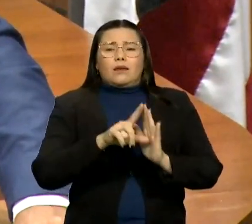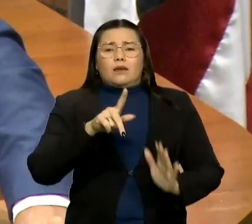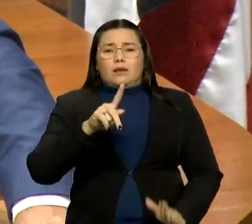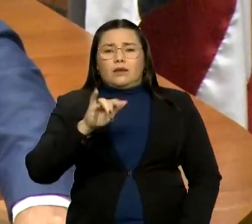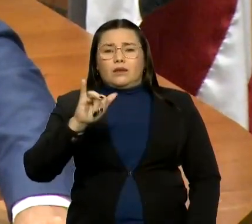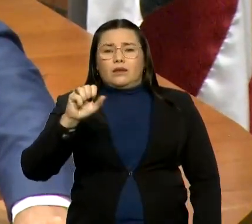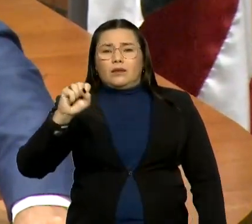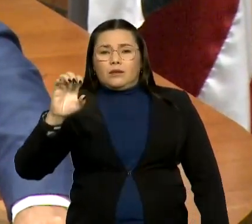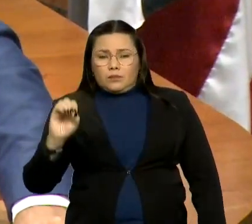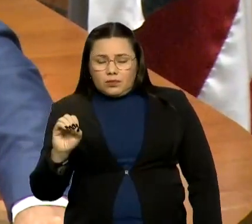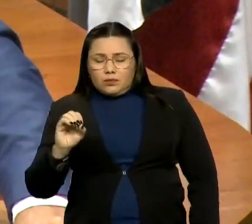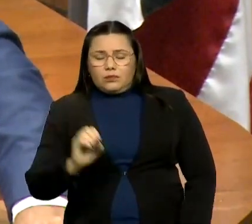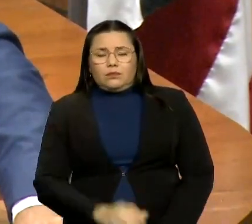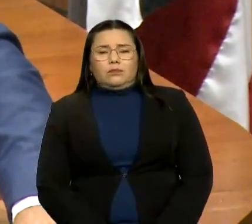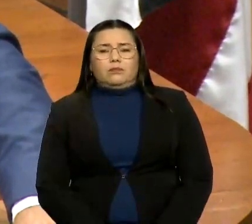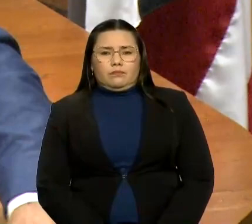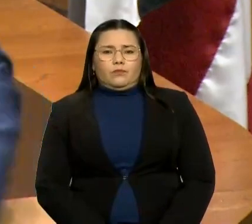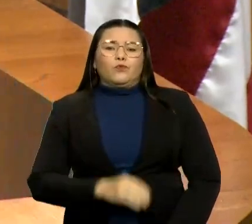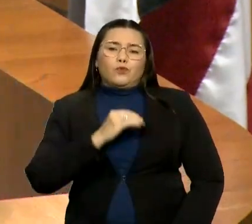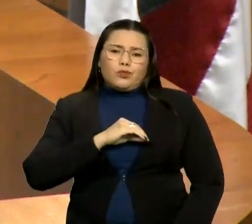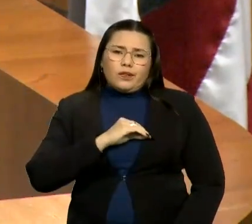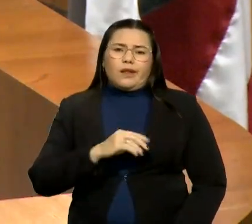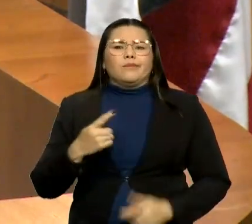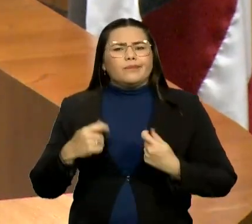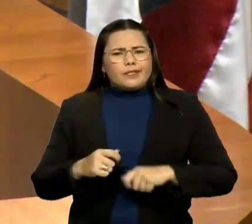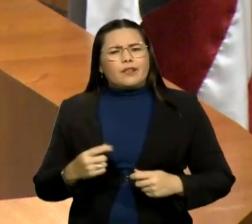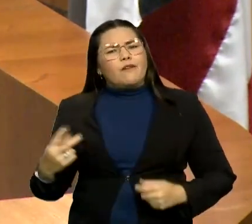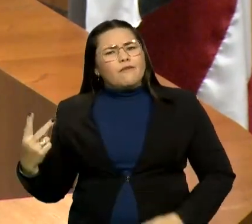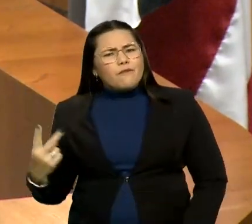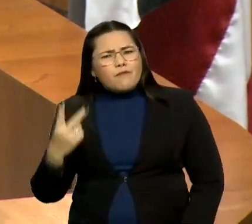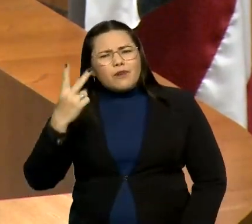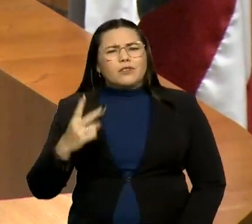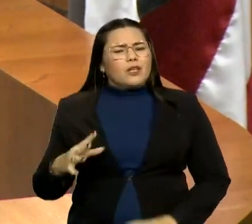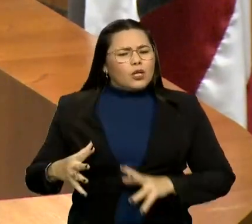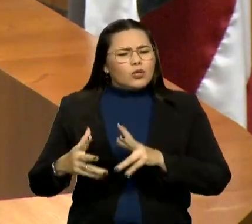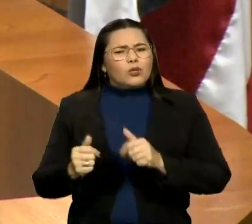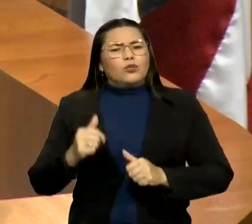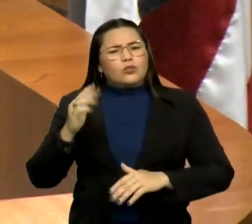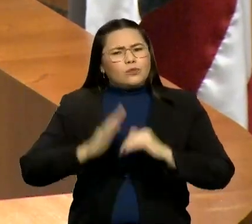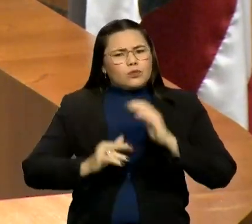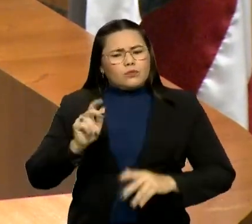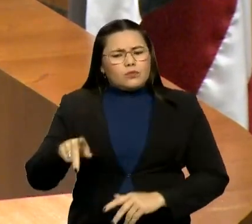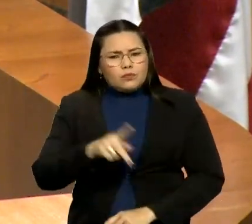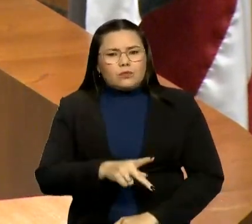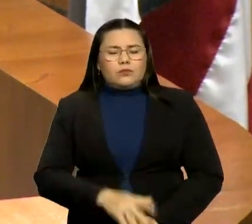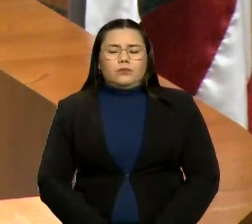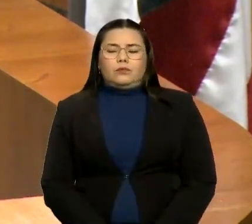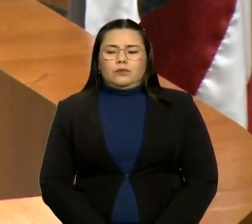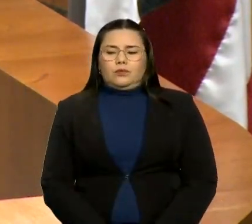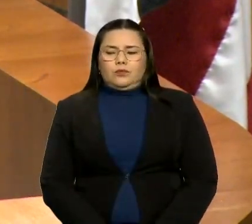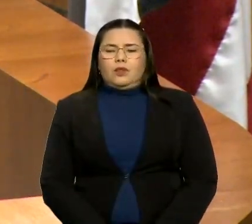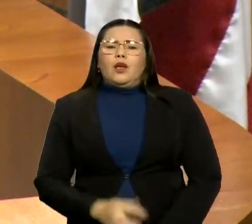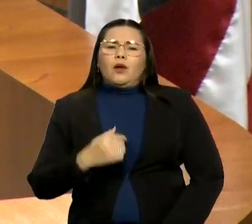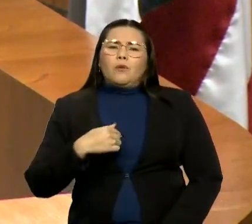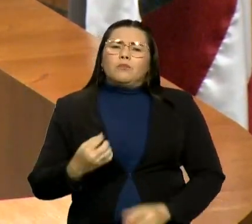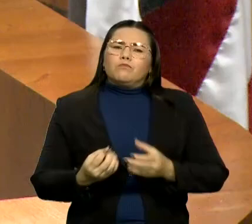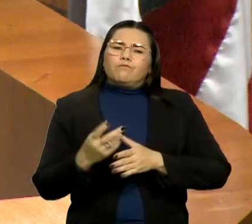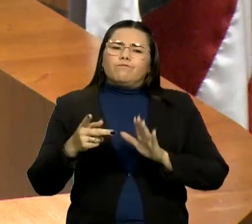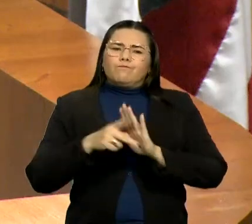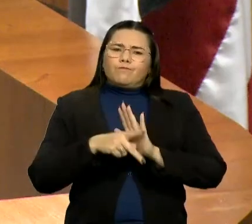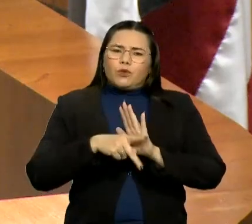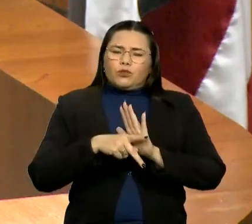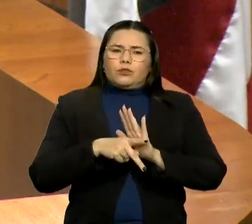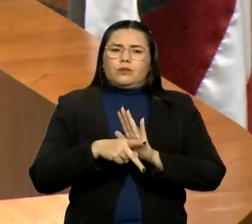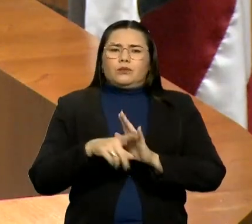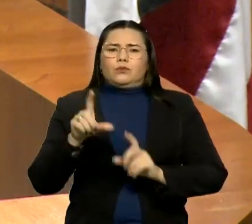ter o reconhecimento, a valorização. Inclusive, tramita nesta casa um projeto de nossa autoria, que é o projeto